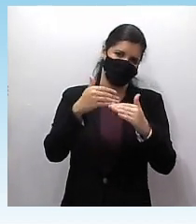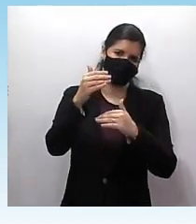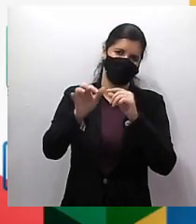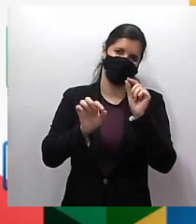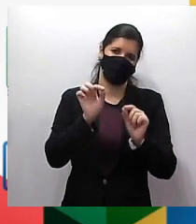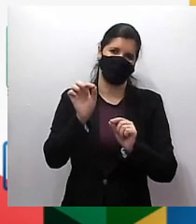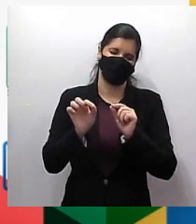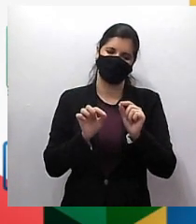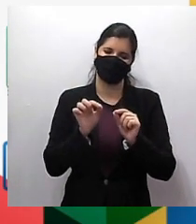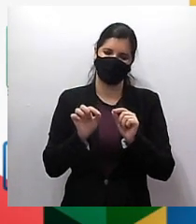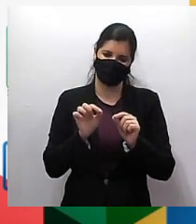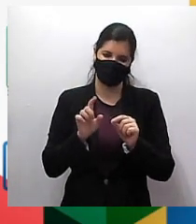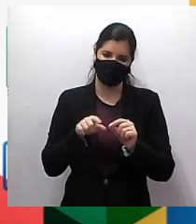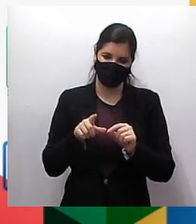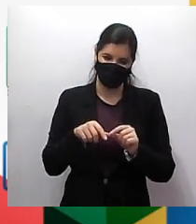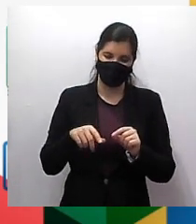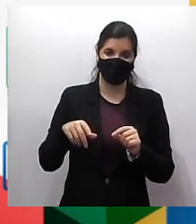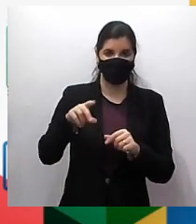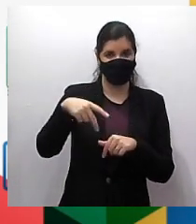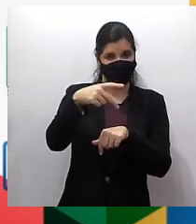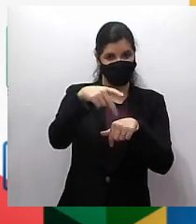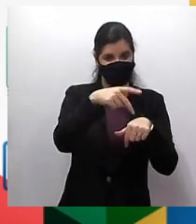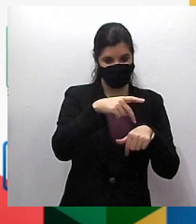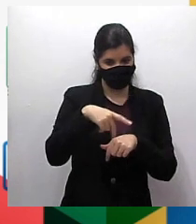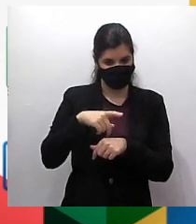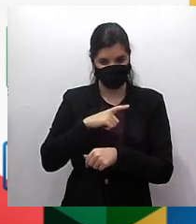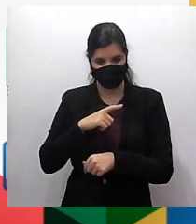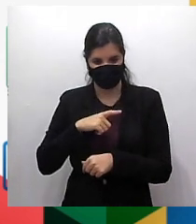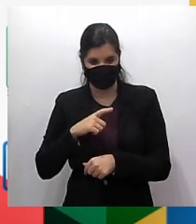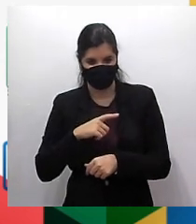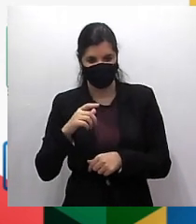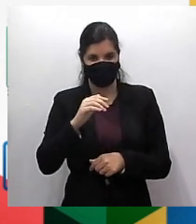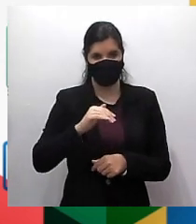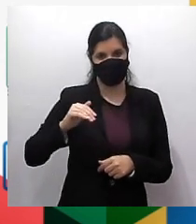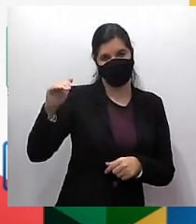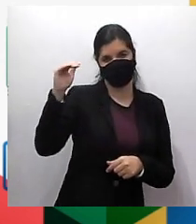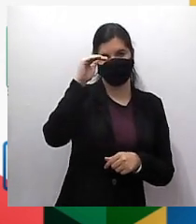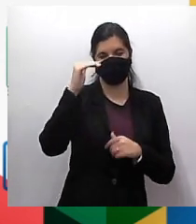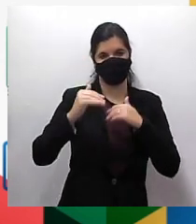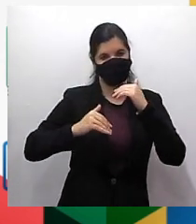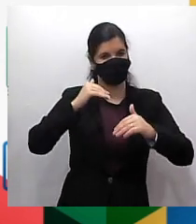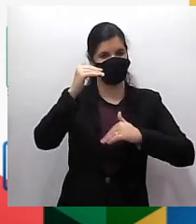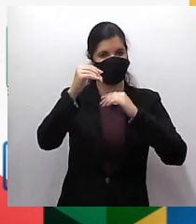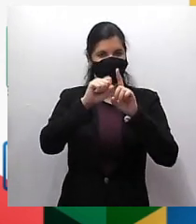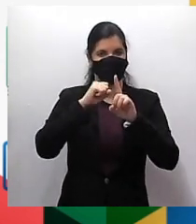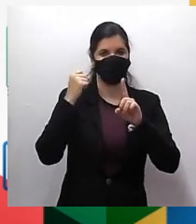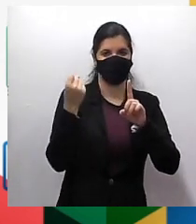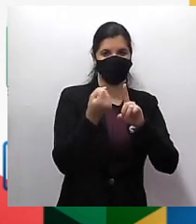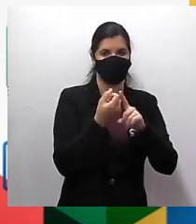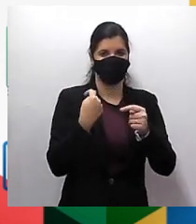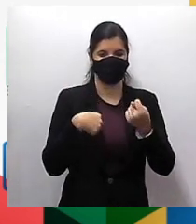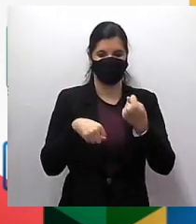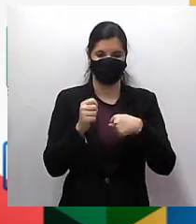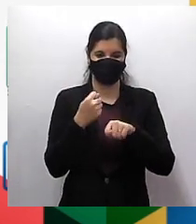central? São nações que apresentam elevado desenvolvimento socioeconômico.